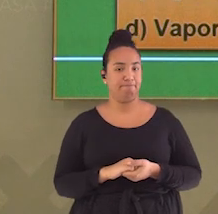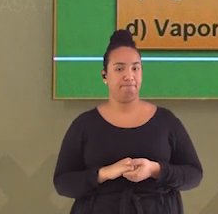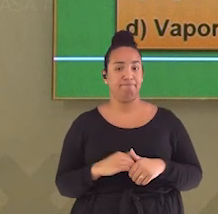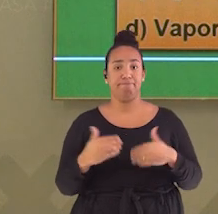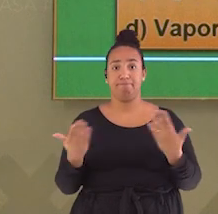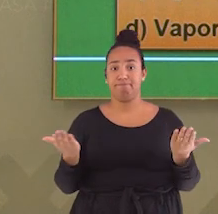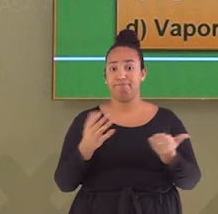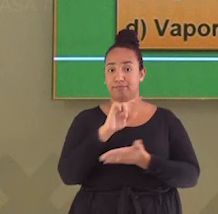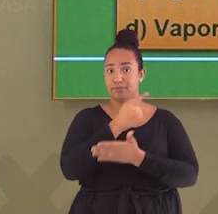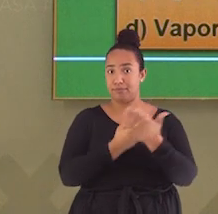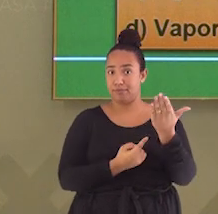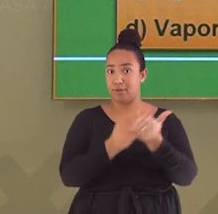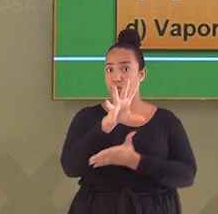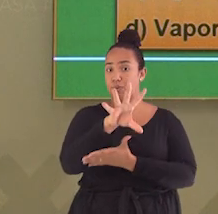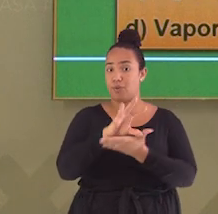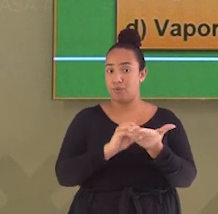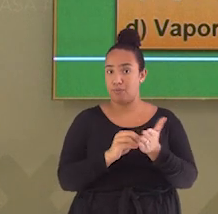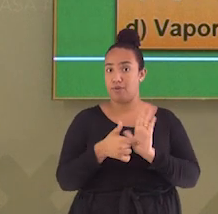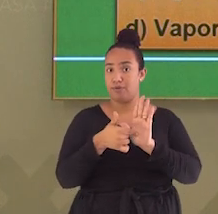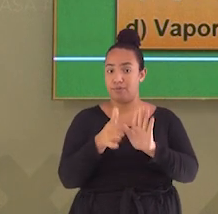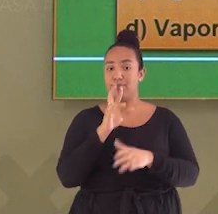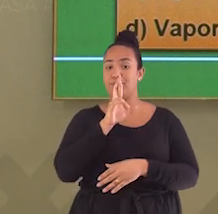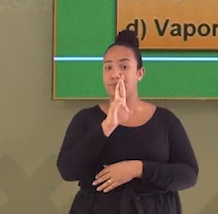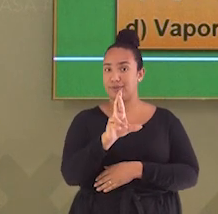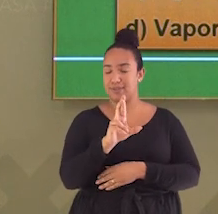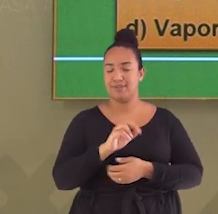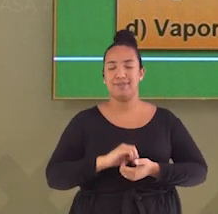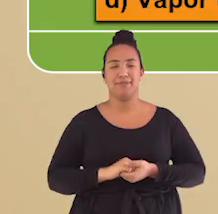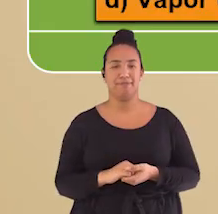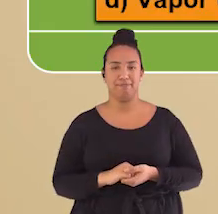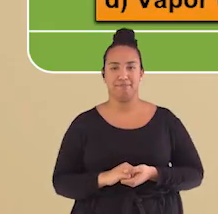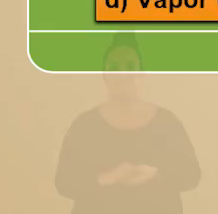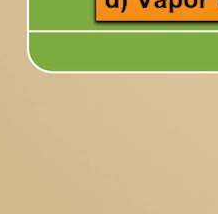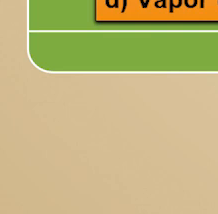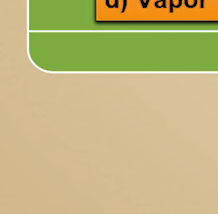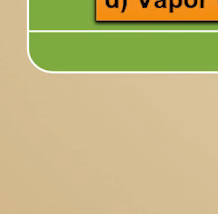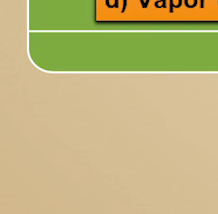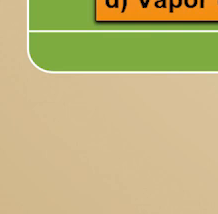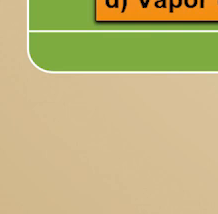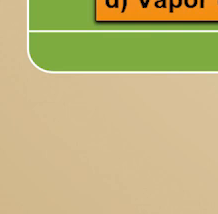Então, copie em seu caderno que eu já volto com a resposta.